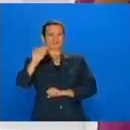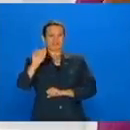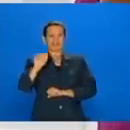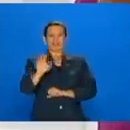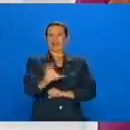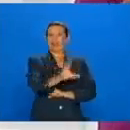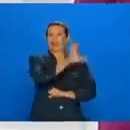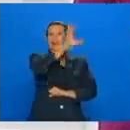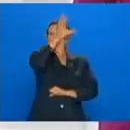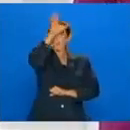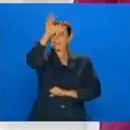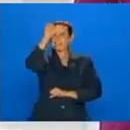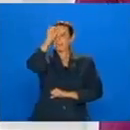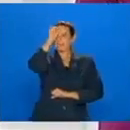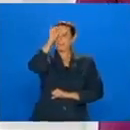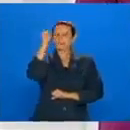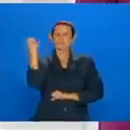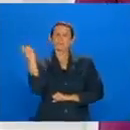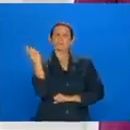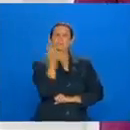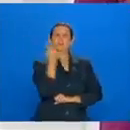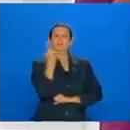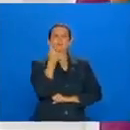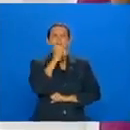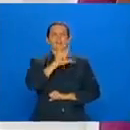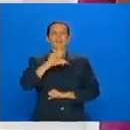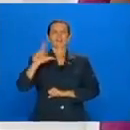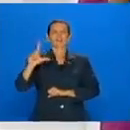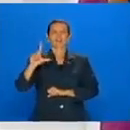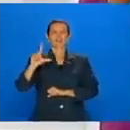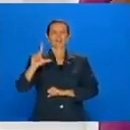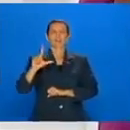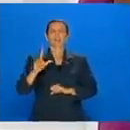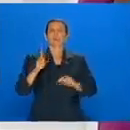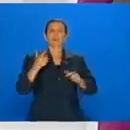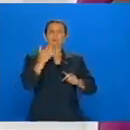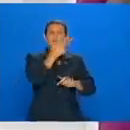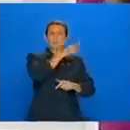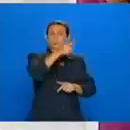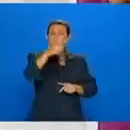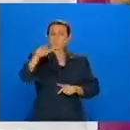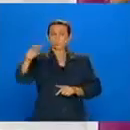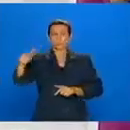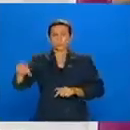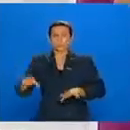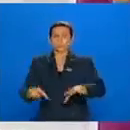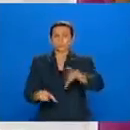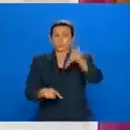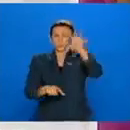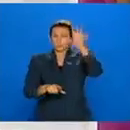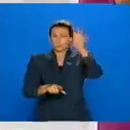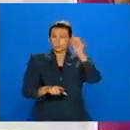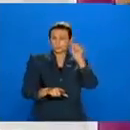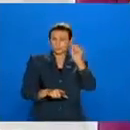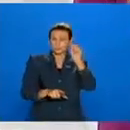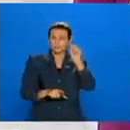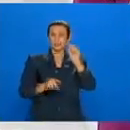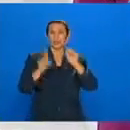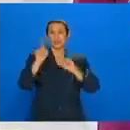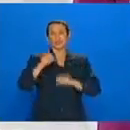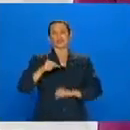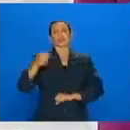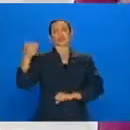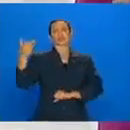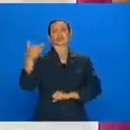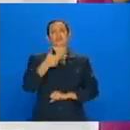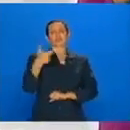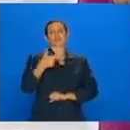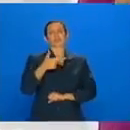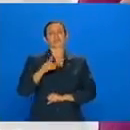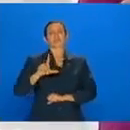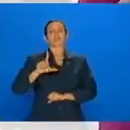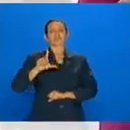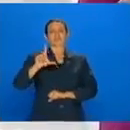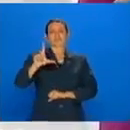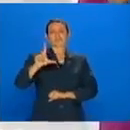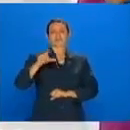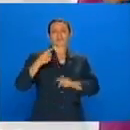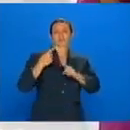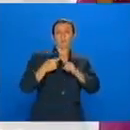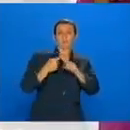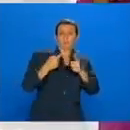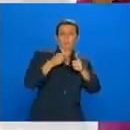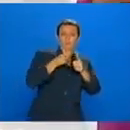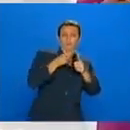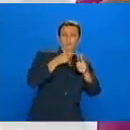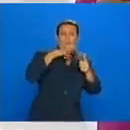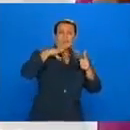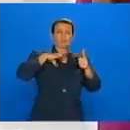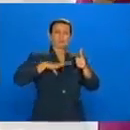uma segunda língua, ou seja, a perfeição é uma busca constante. A modalidade